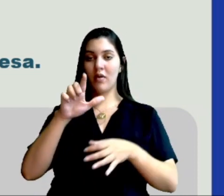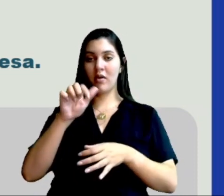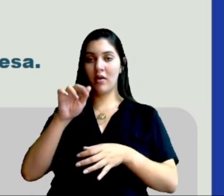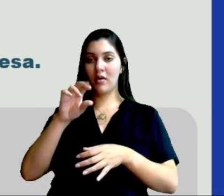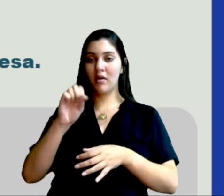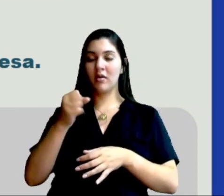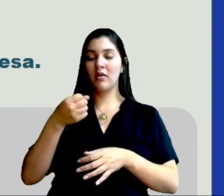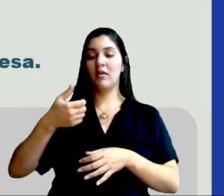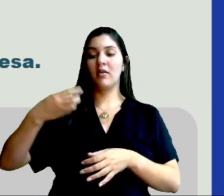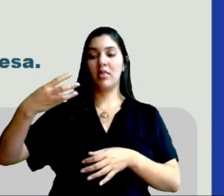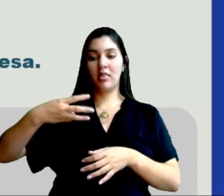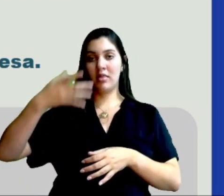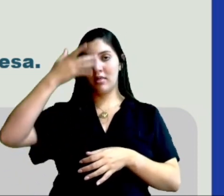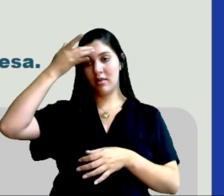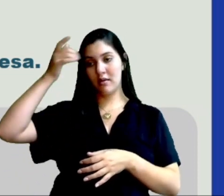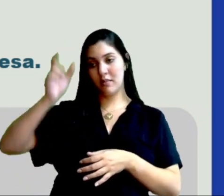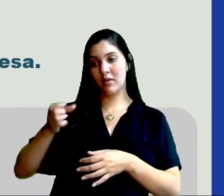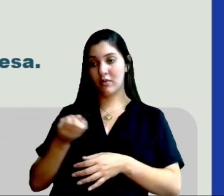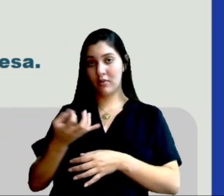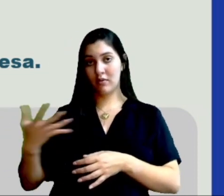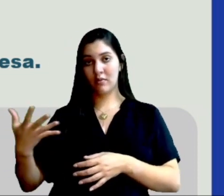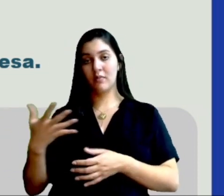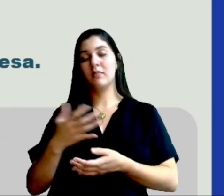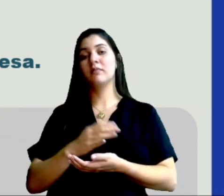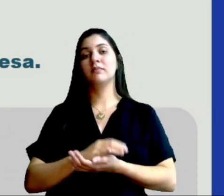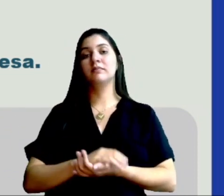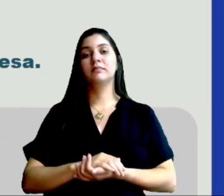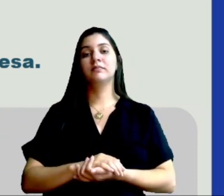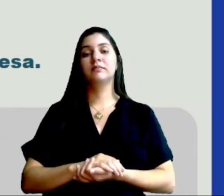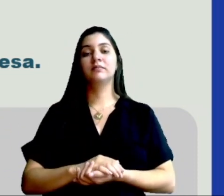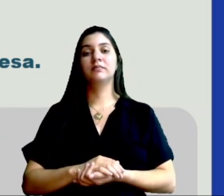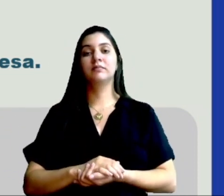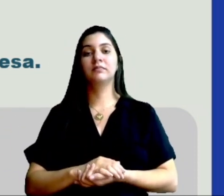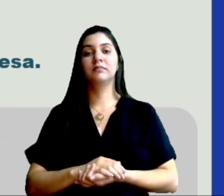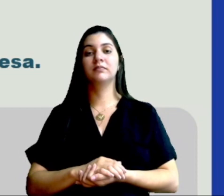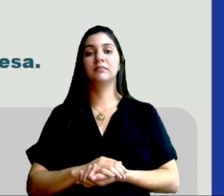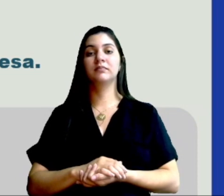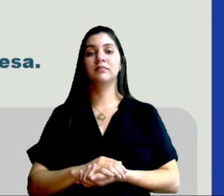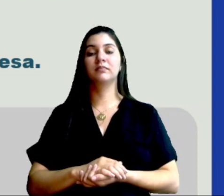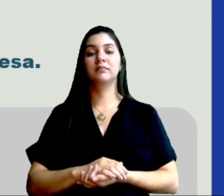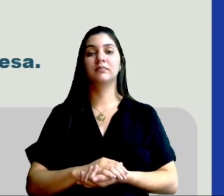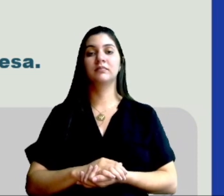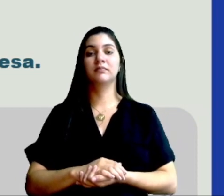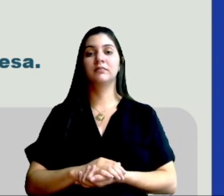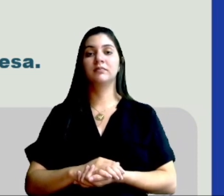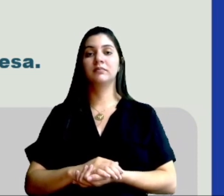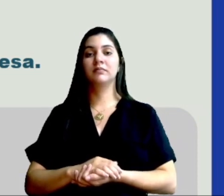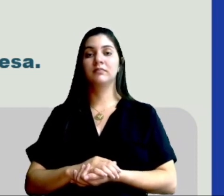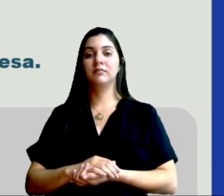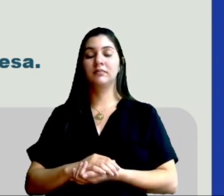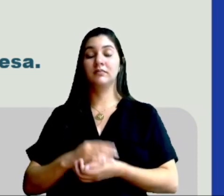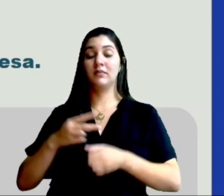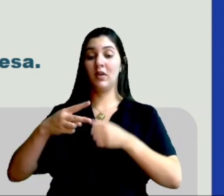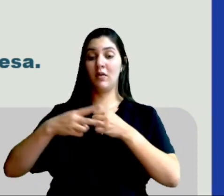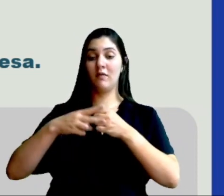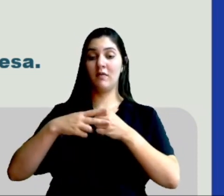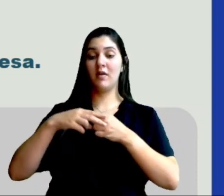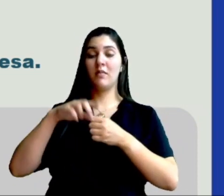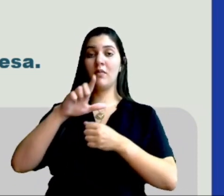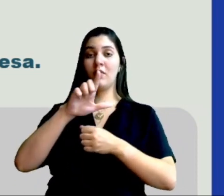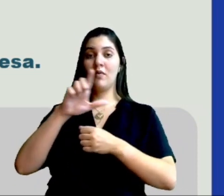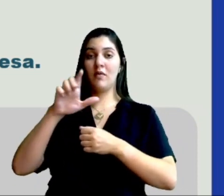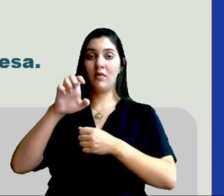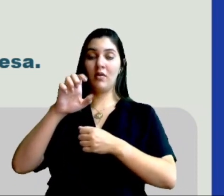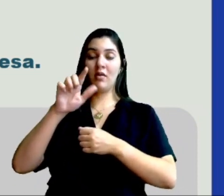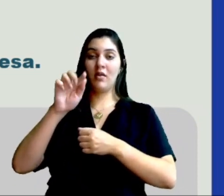terceira pessoa do plural. E llegado é o particípio do verbo llegar. O verbo llegar termina